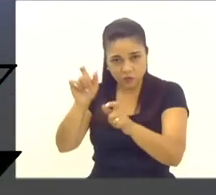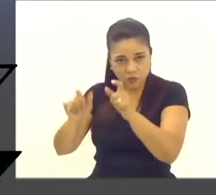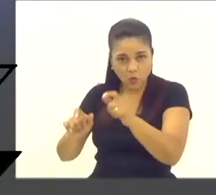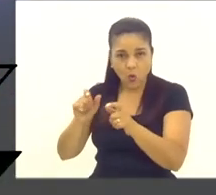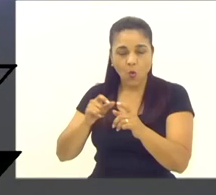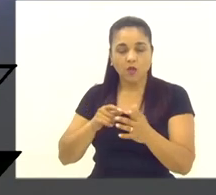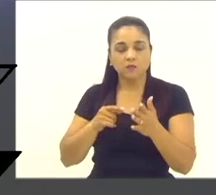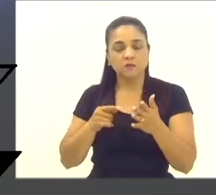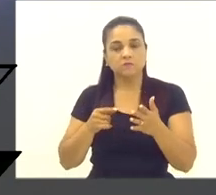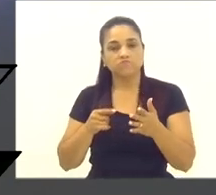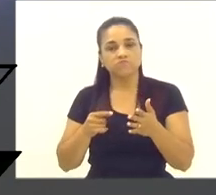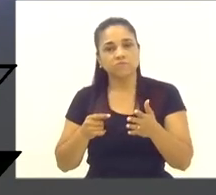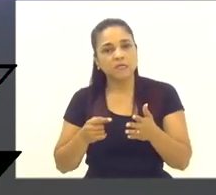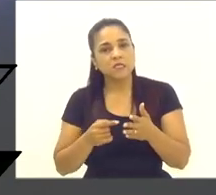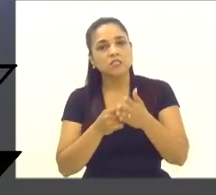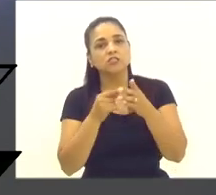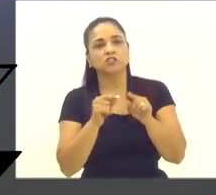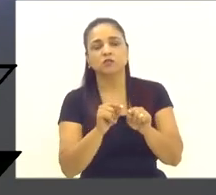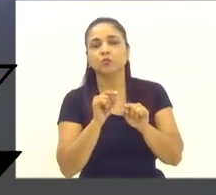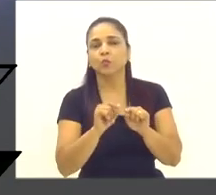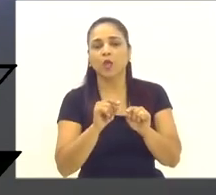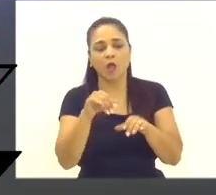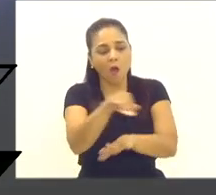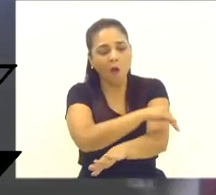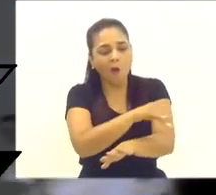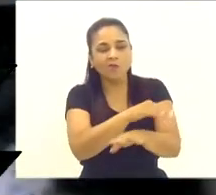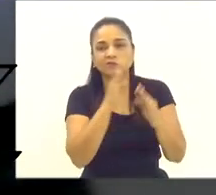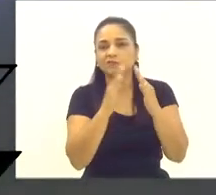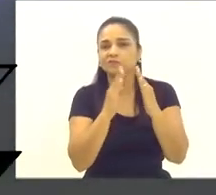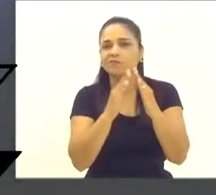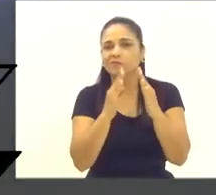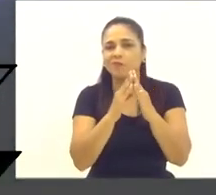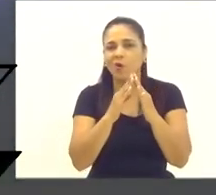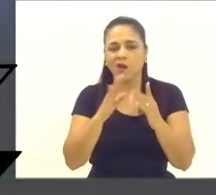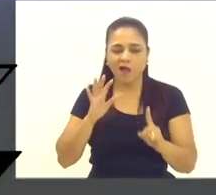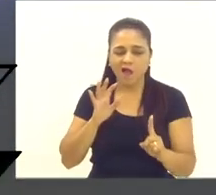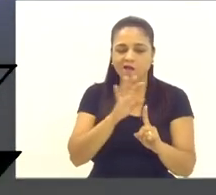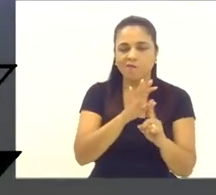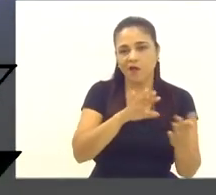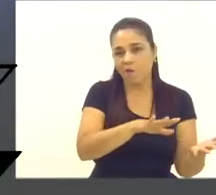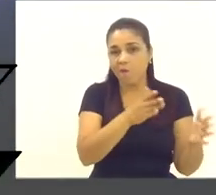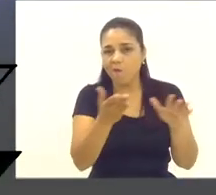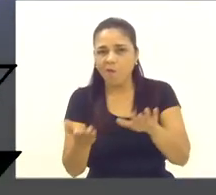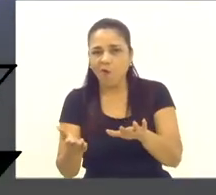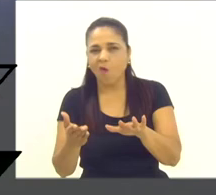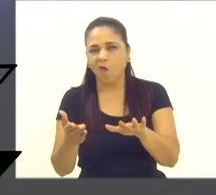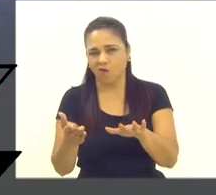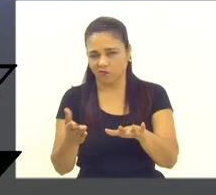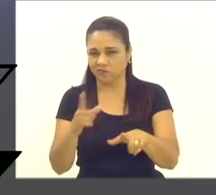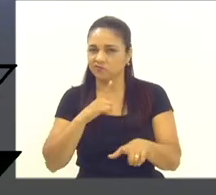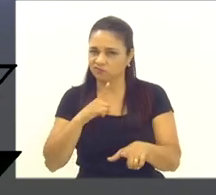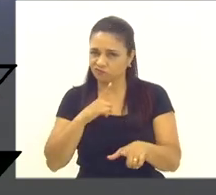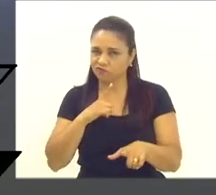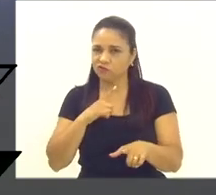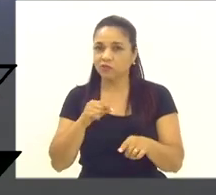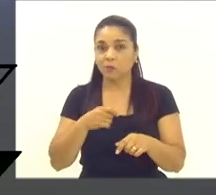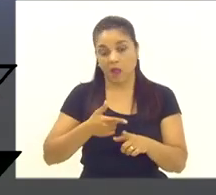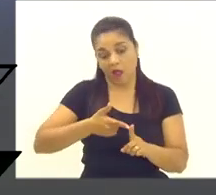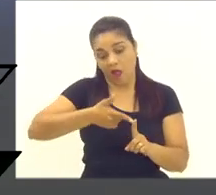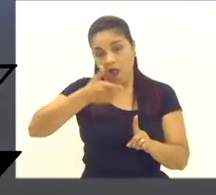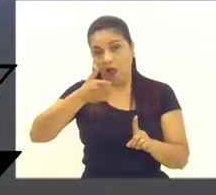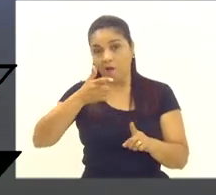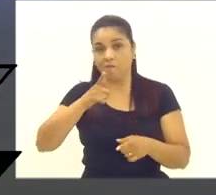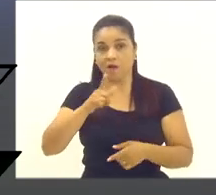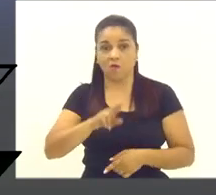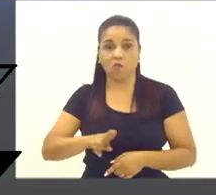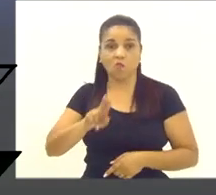do local onde a pessoa mora com uma ameaça de morte né indicando Inclusive eu acho que tinha indicação inclusive da arma que a pessoa